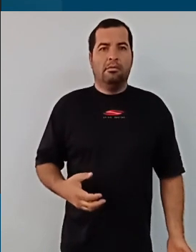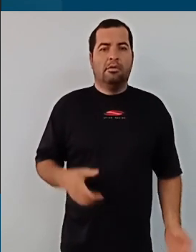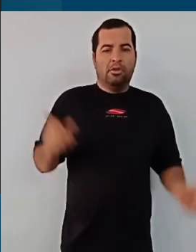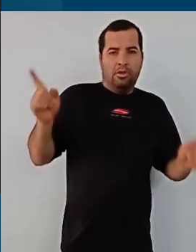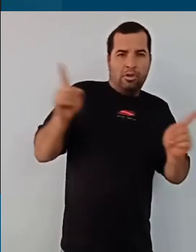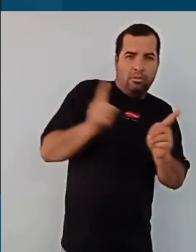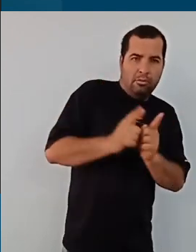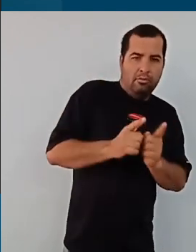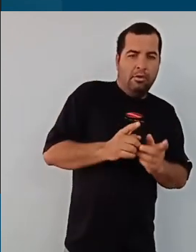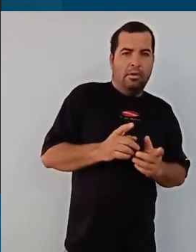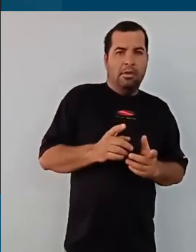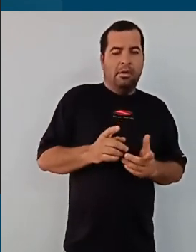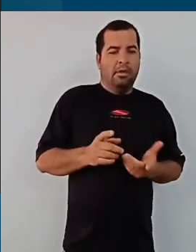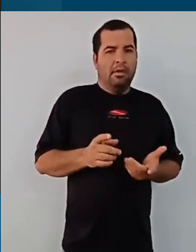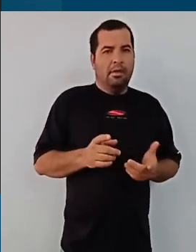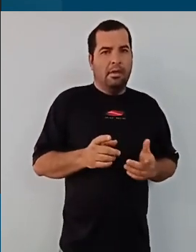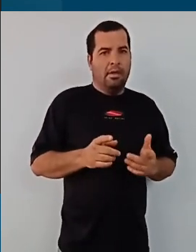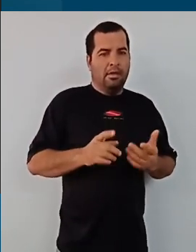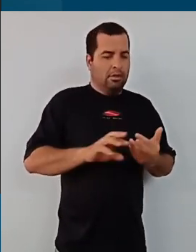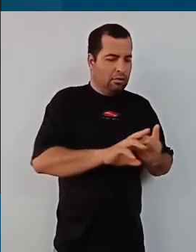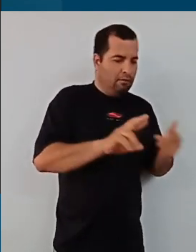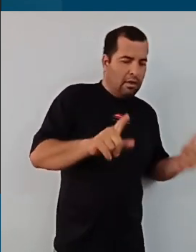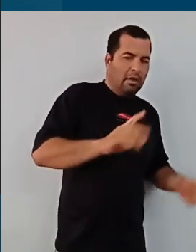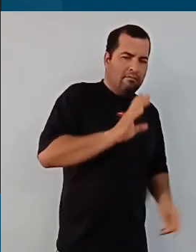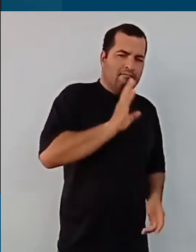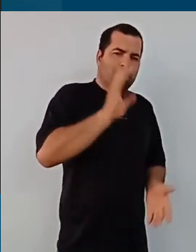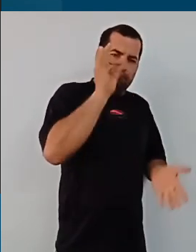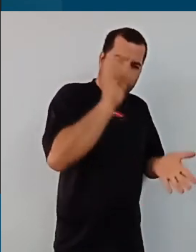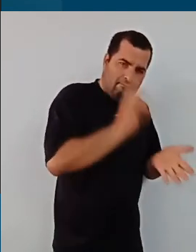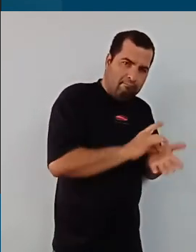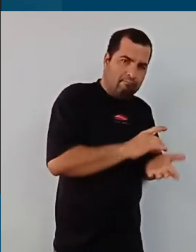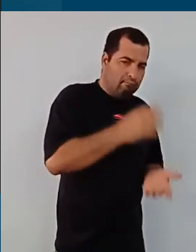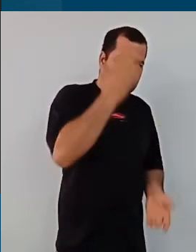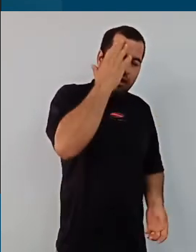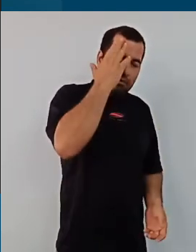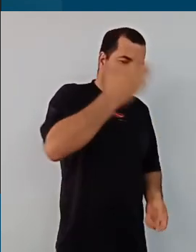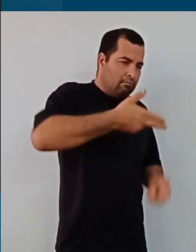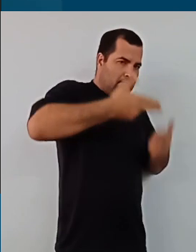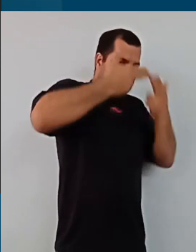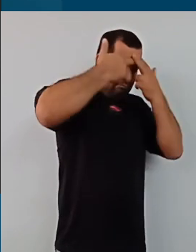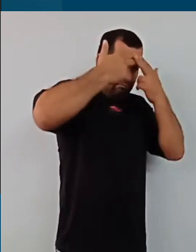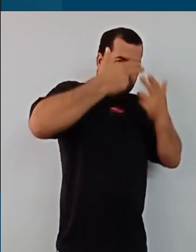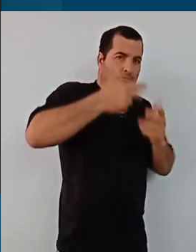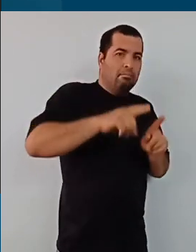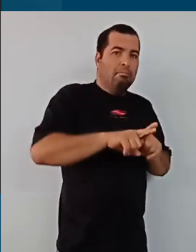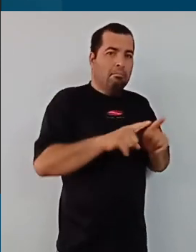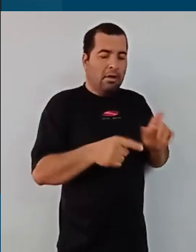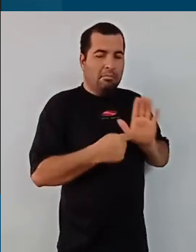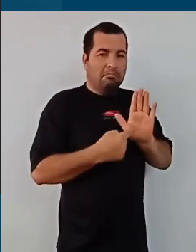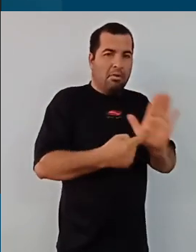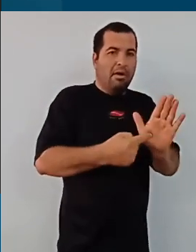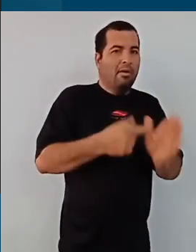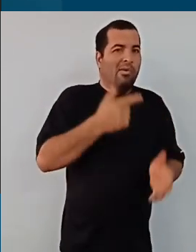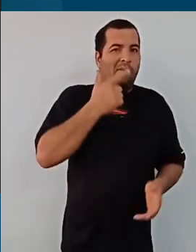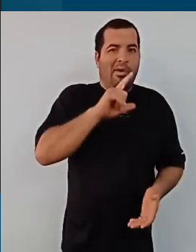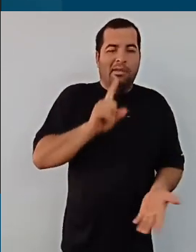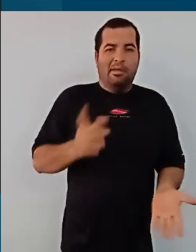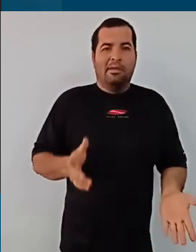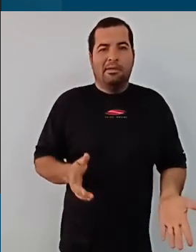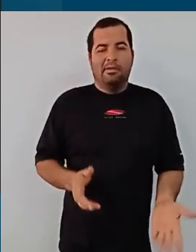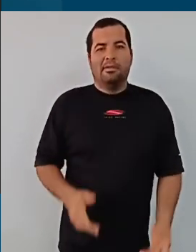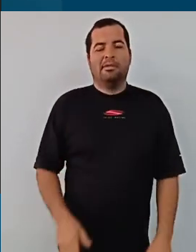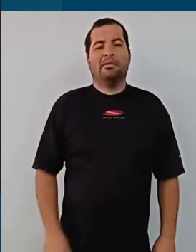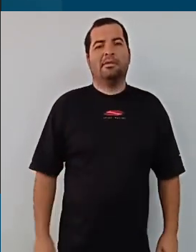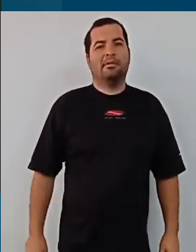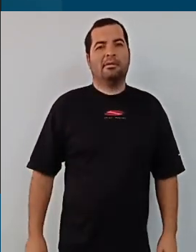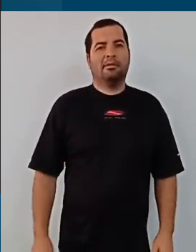diminuir ou de reduzir a discrepância entre o que o aluno realmente sabe e aprendeu com o ensino que a gente